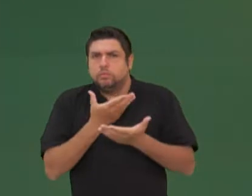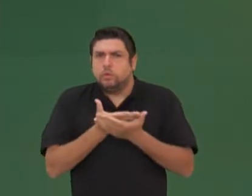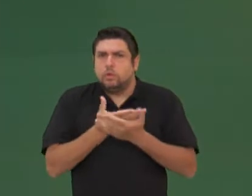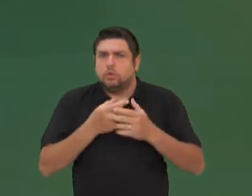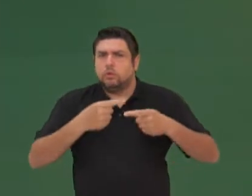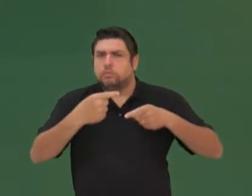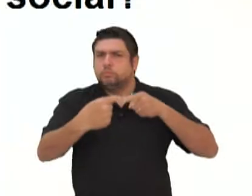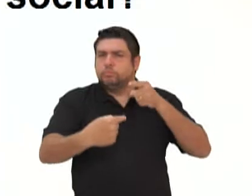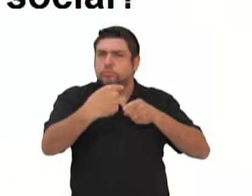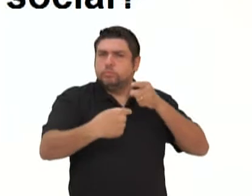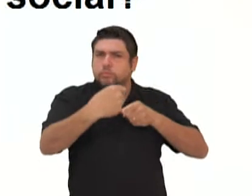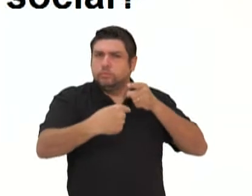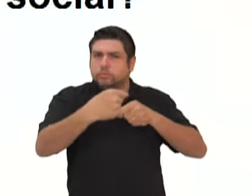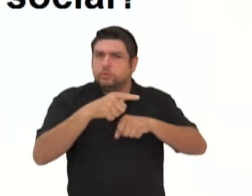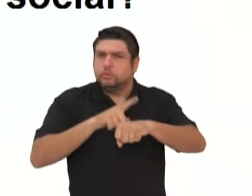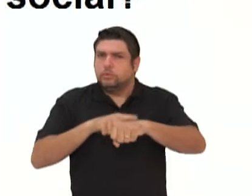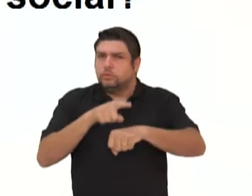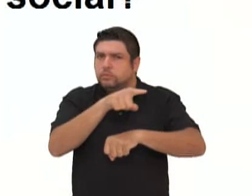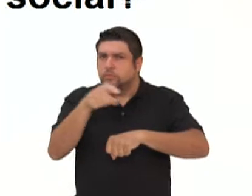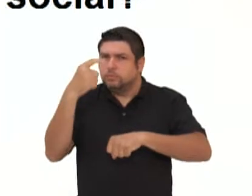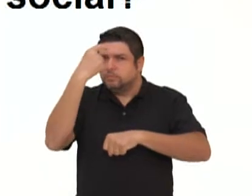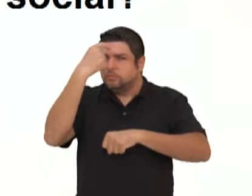um tempinho para que vocês possam pensar.